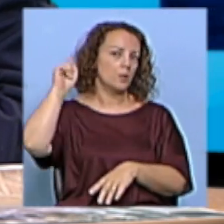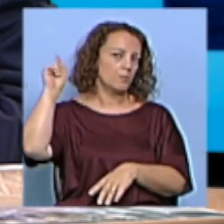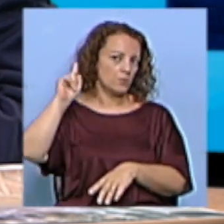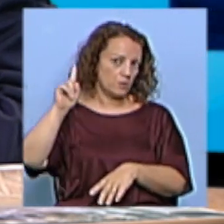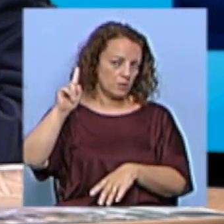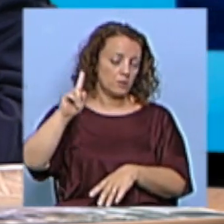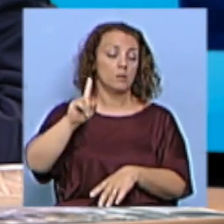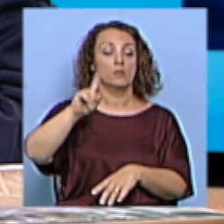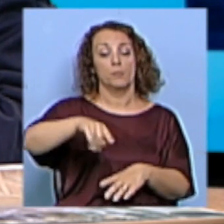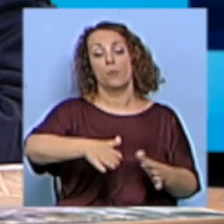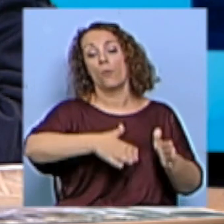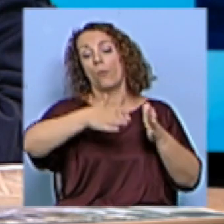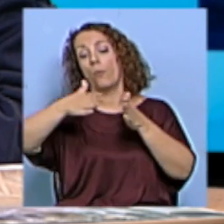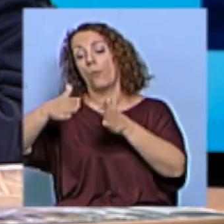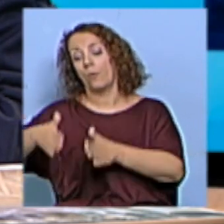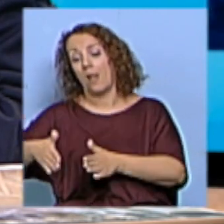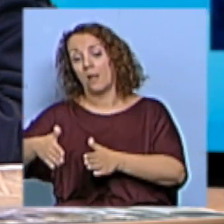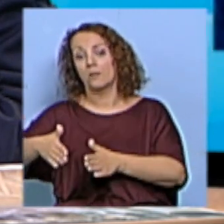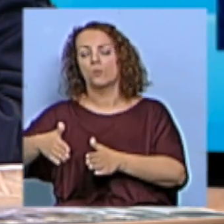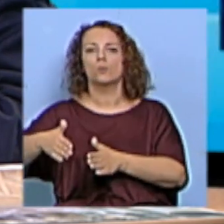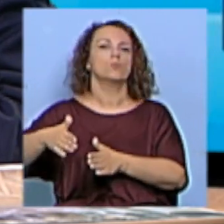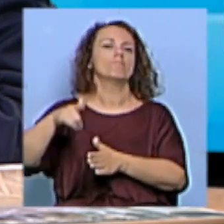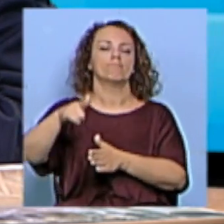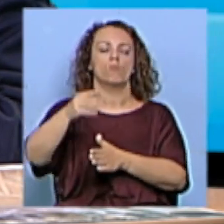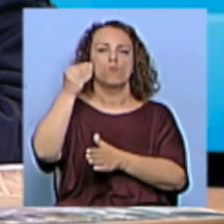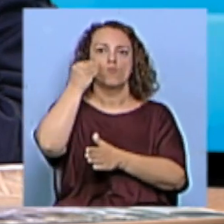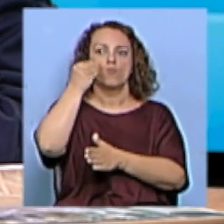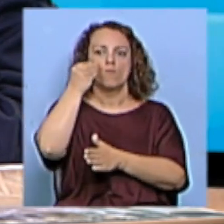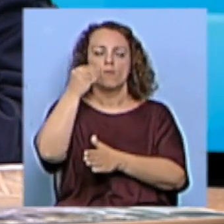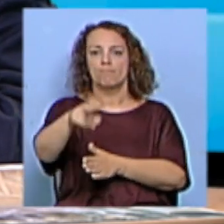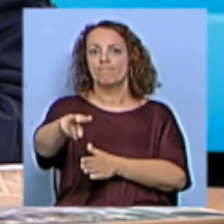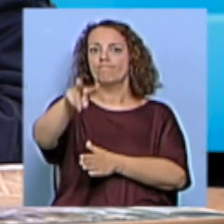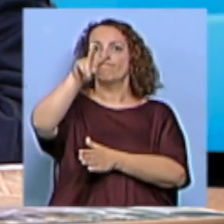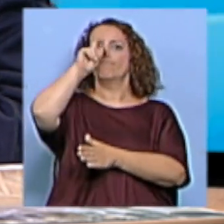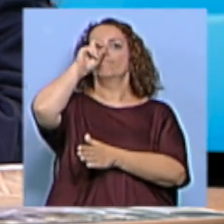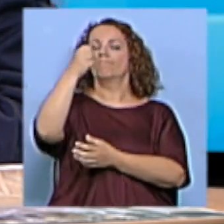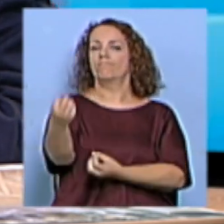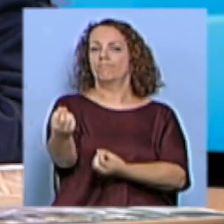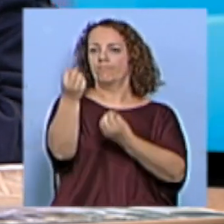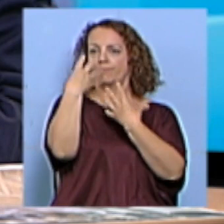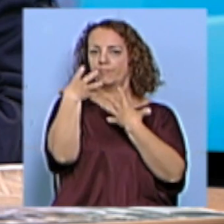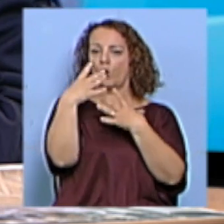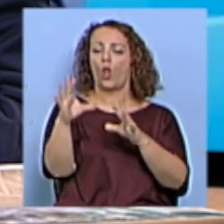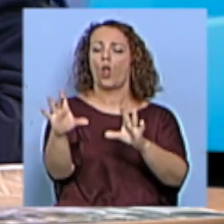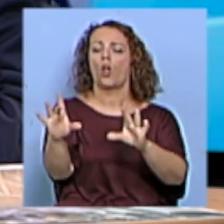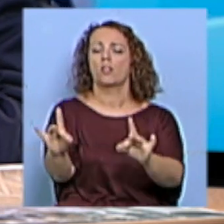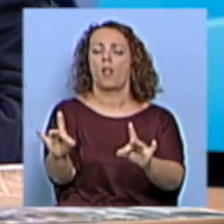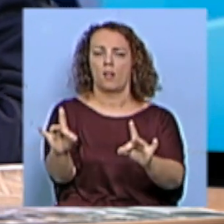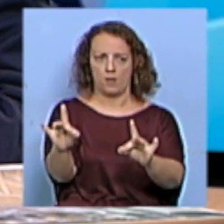outro lado, o grande segredo é a possibilidade de transmissão por via aérea, não é? Portanto, tudo aquilo que seja contactos entre as